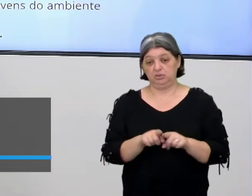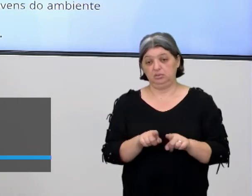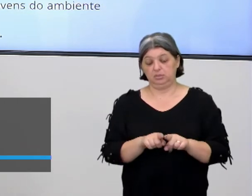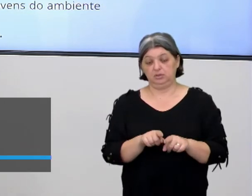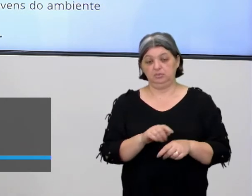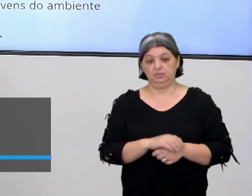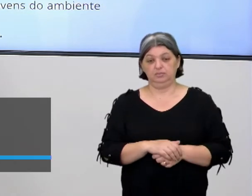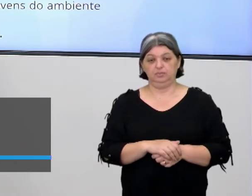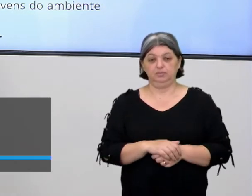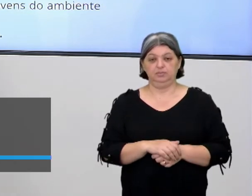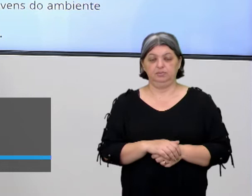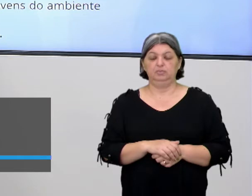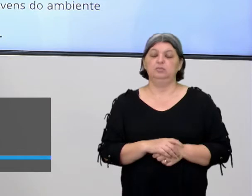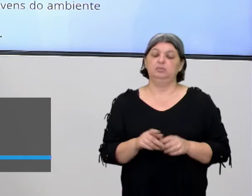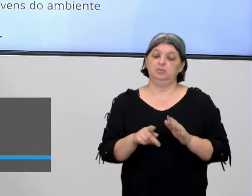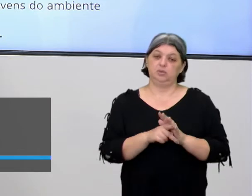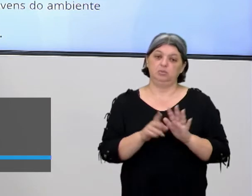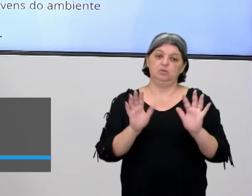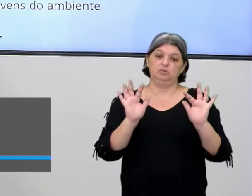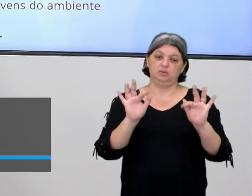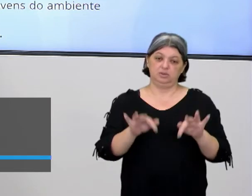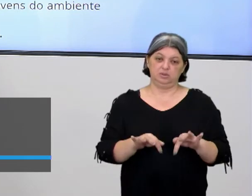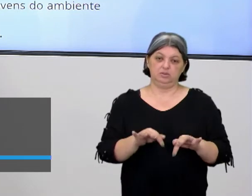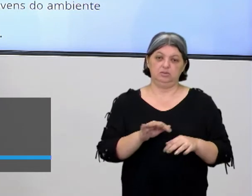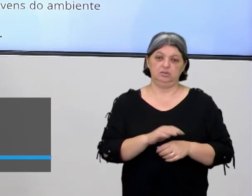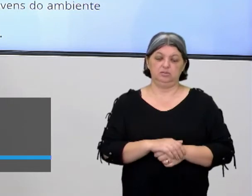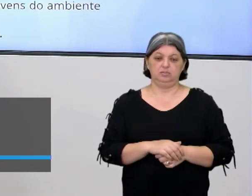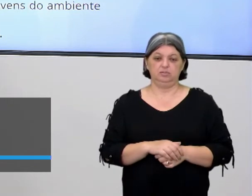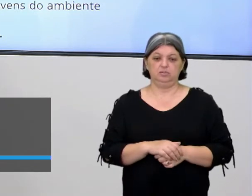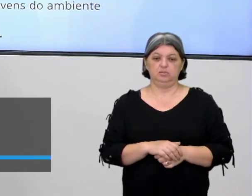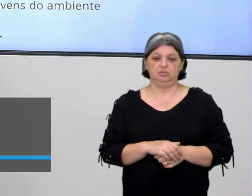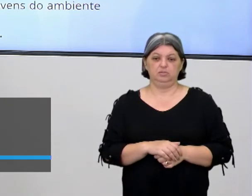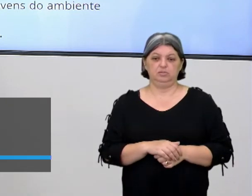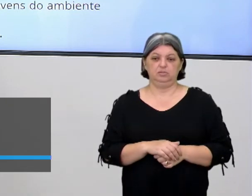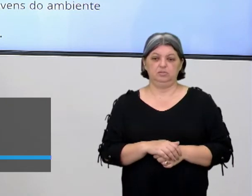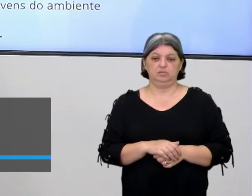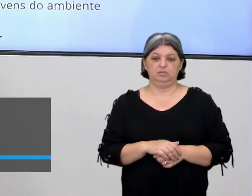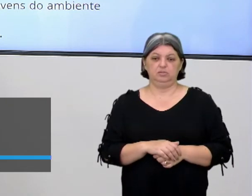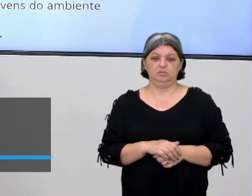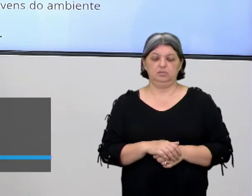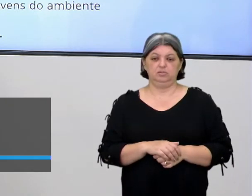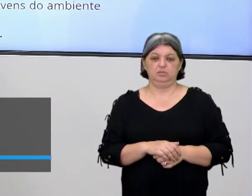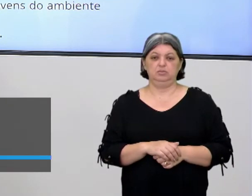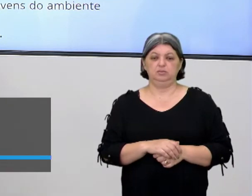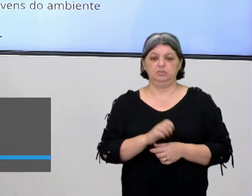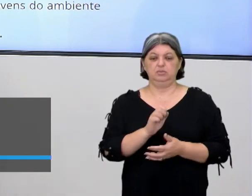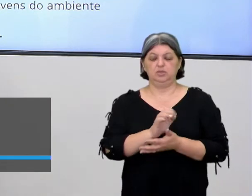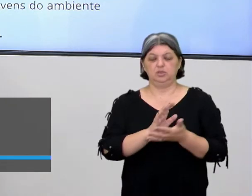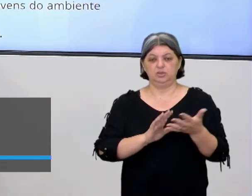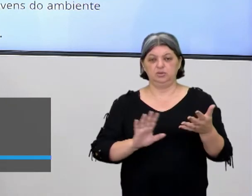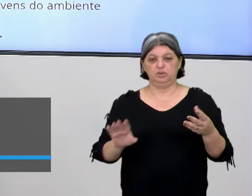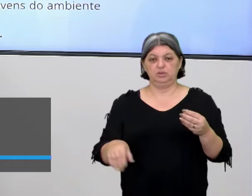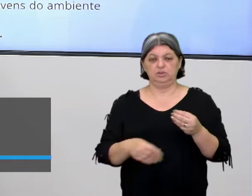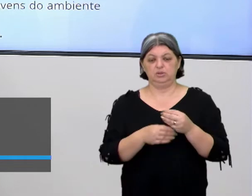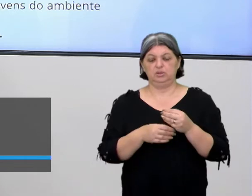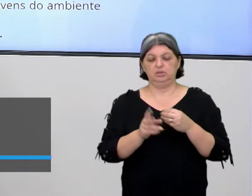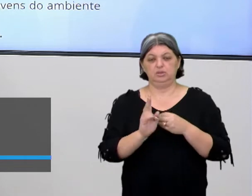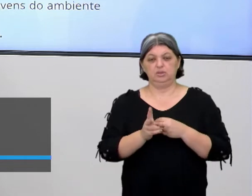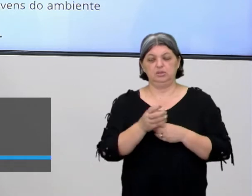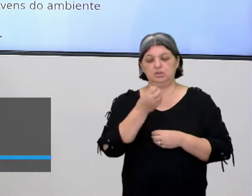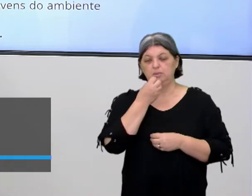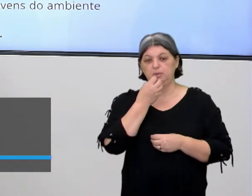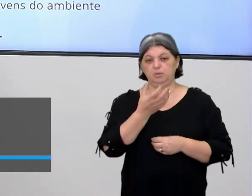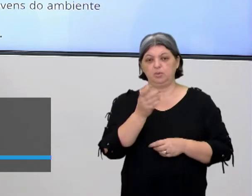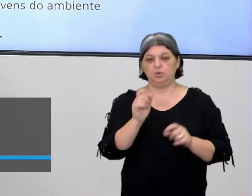porque estamos aí na sistematização, né? Estamos aí no final dessa atividade integrada. Então é sempre bom a gente trazer